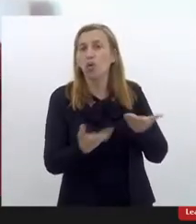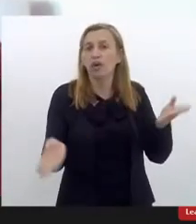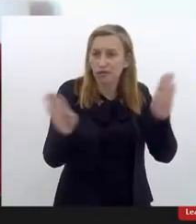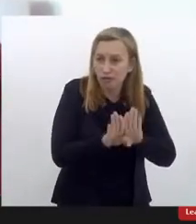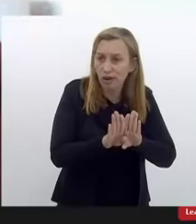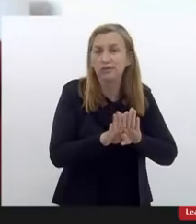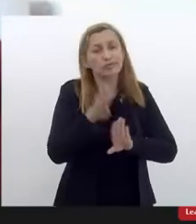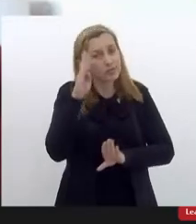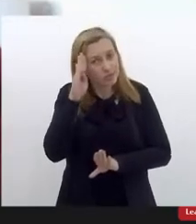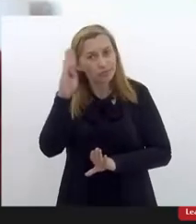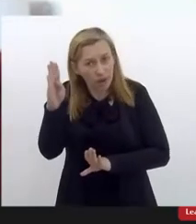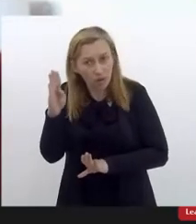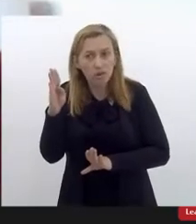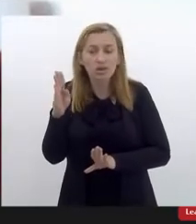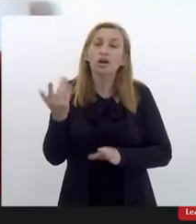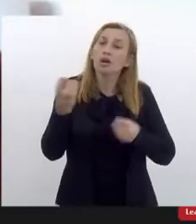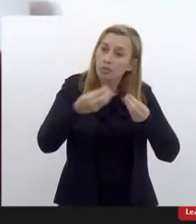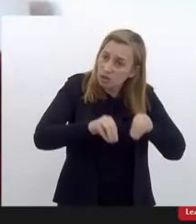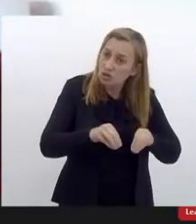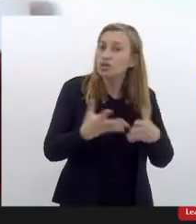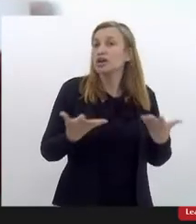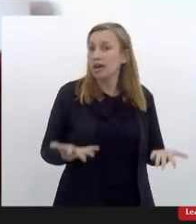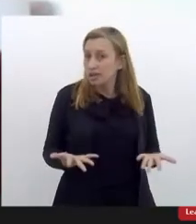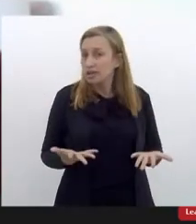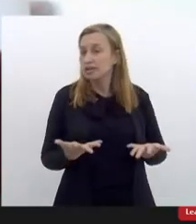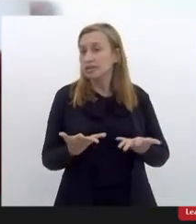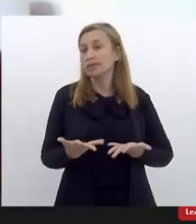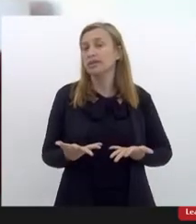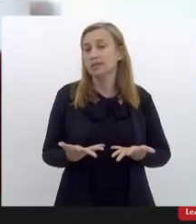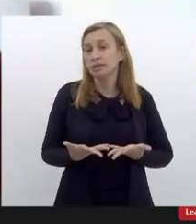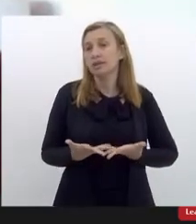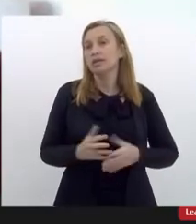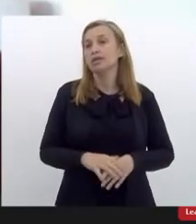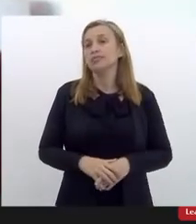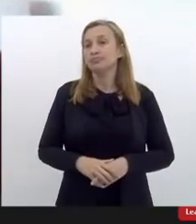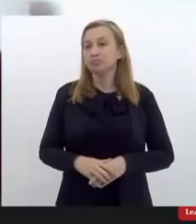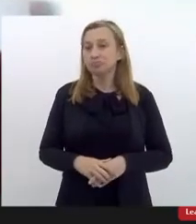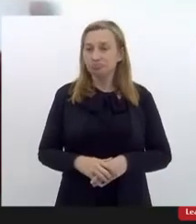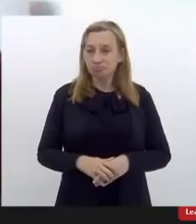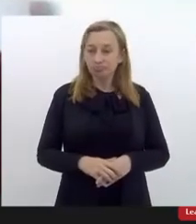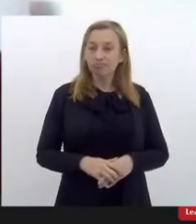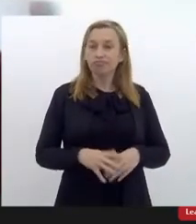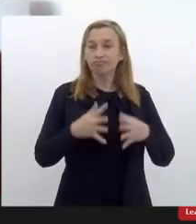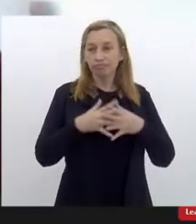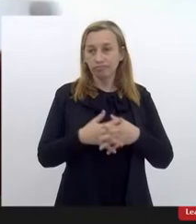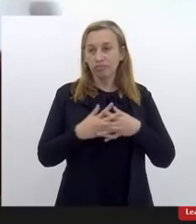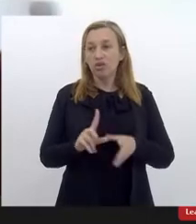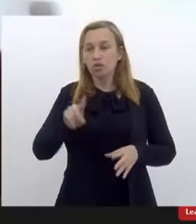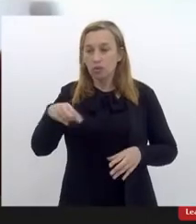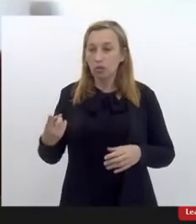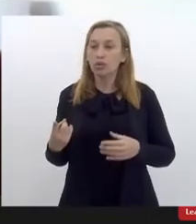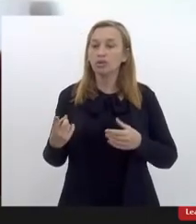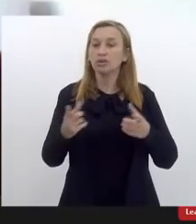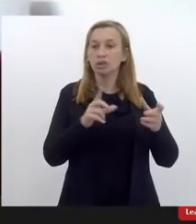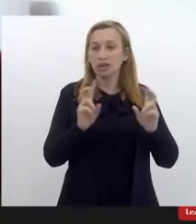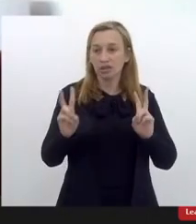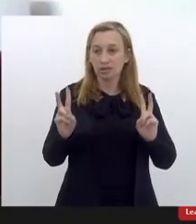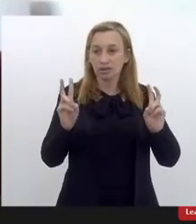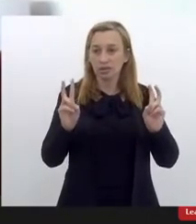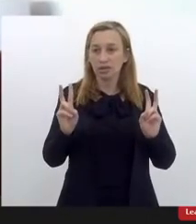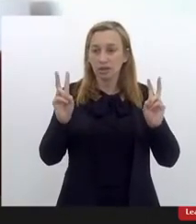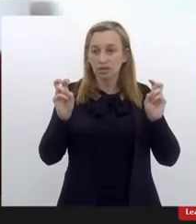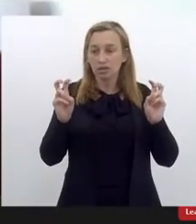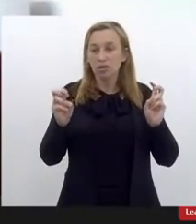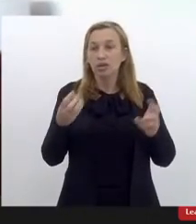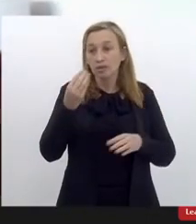como a prioridade, né, deixa de ser prioridade e passa a conflitar com outras medidas, colocando